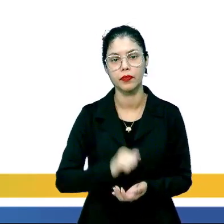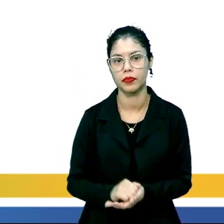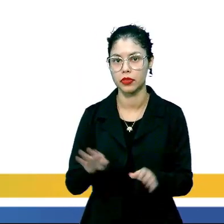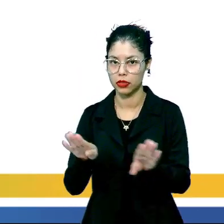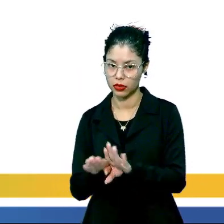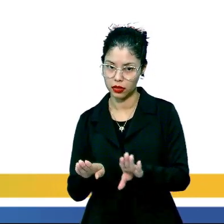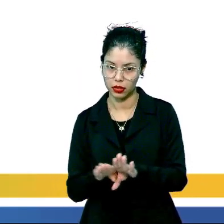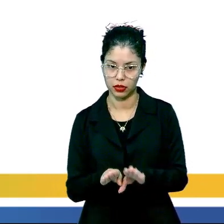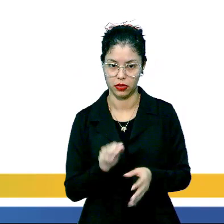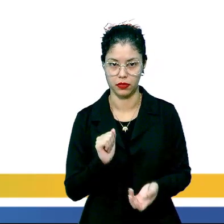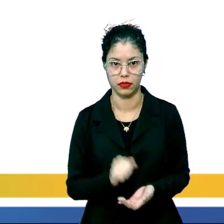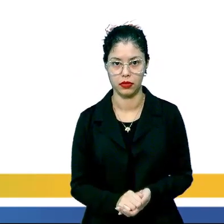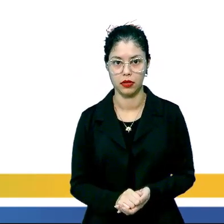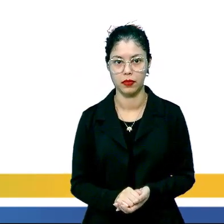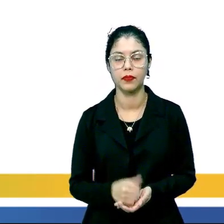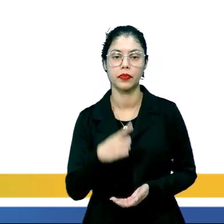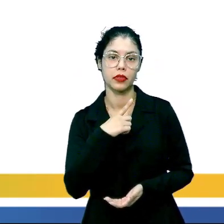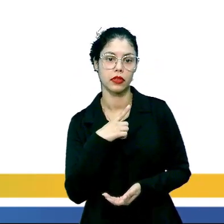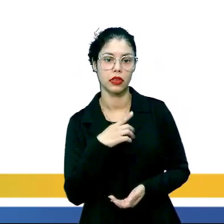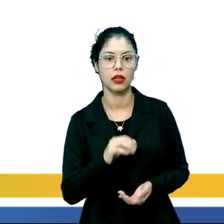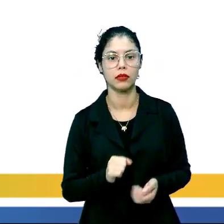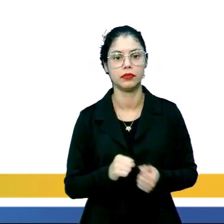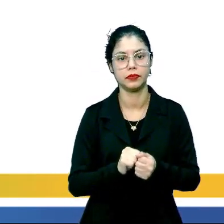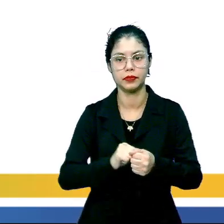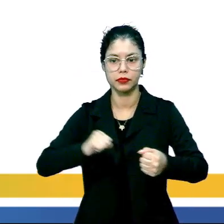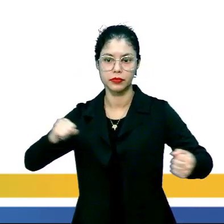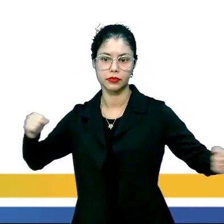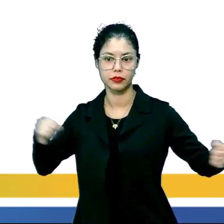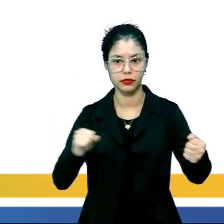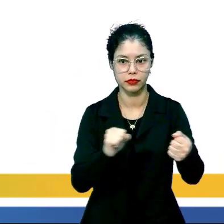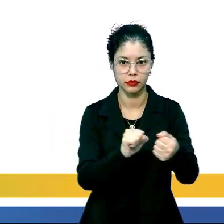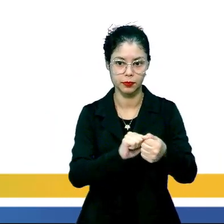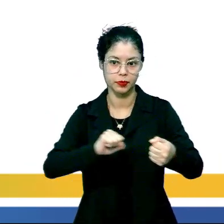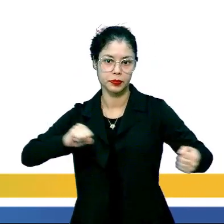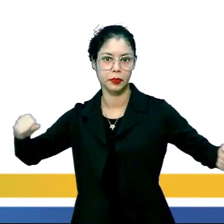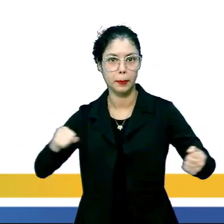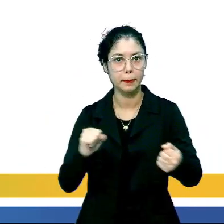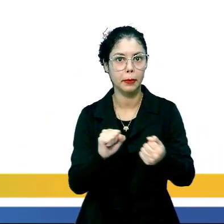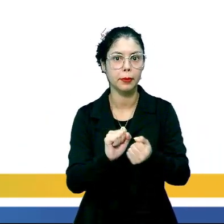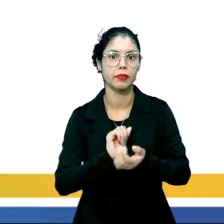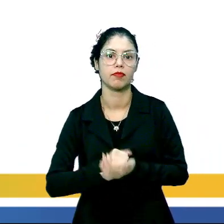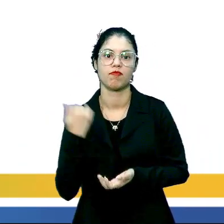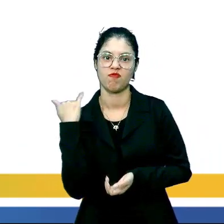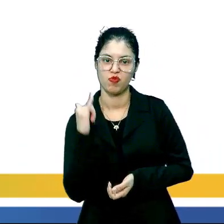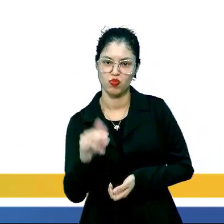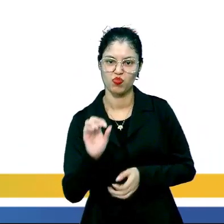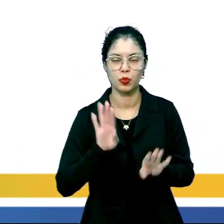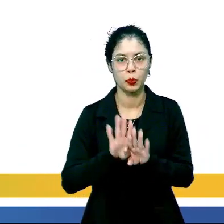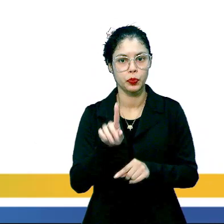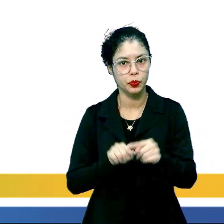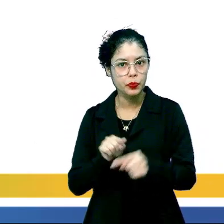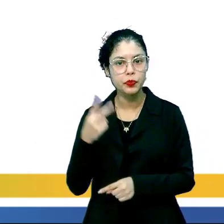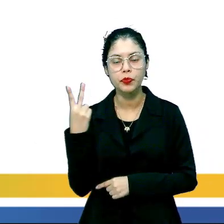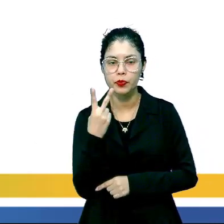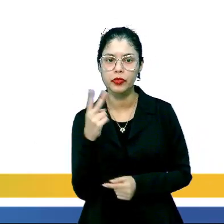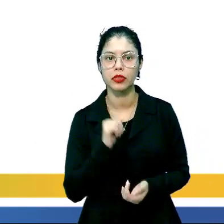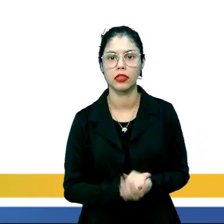nós também temos a energia potencial elástica. Então, a energia potencial se divide em